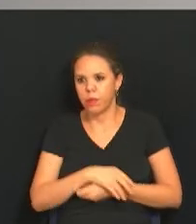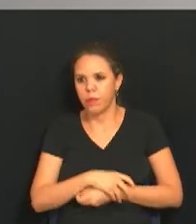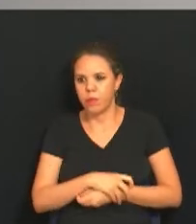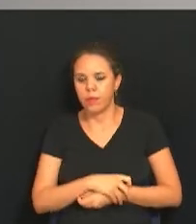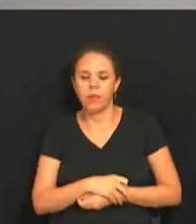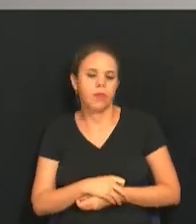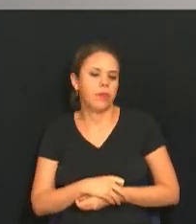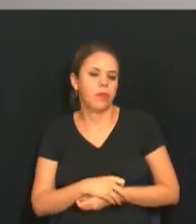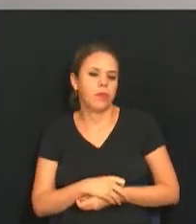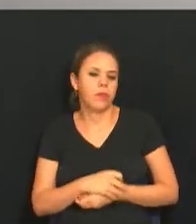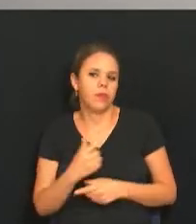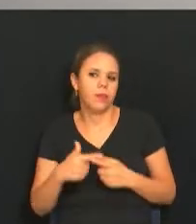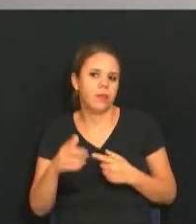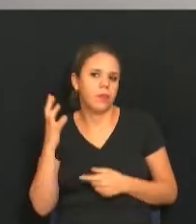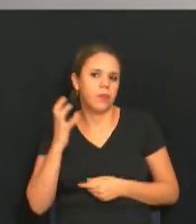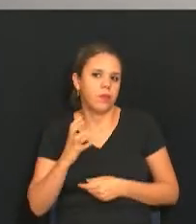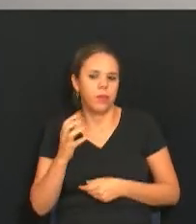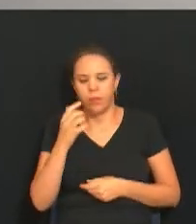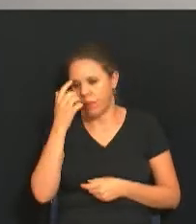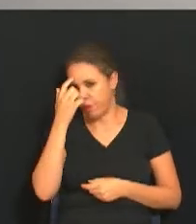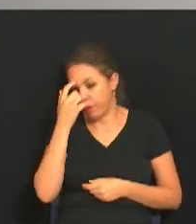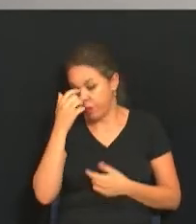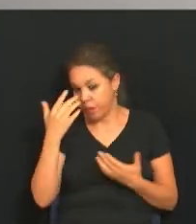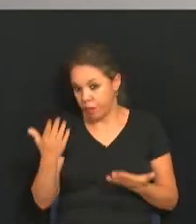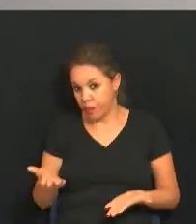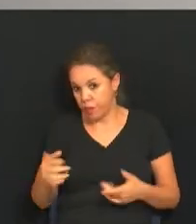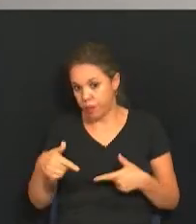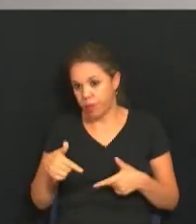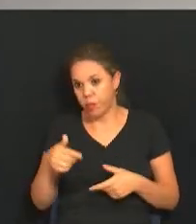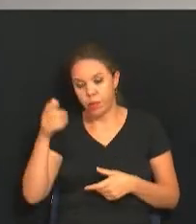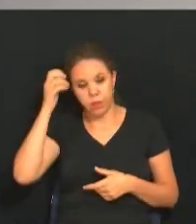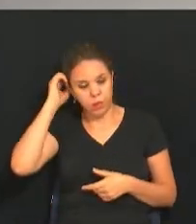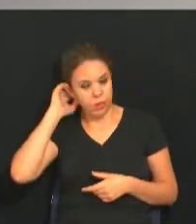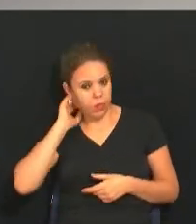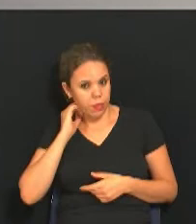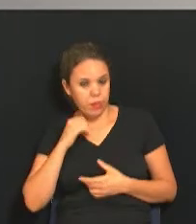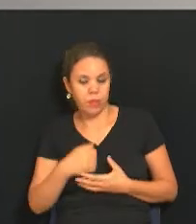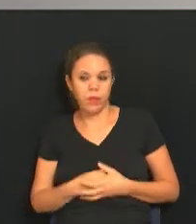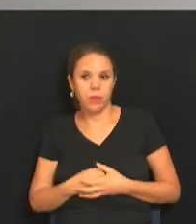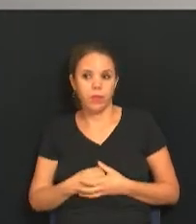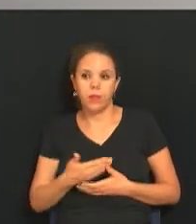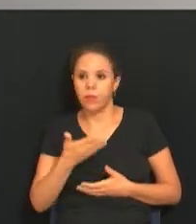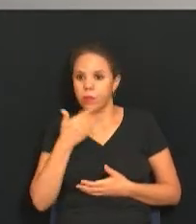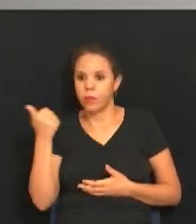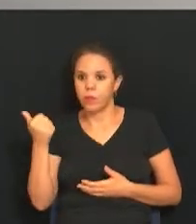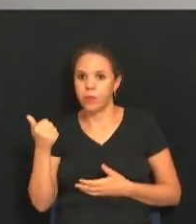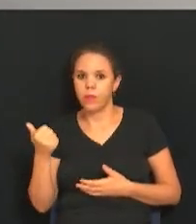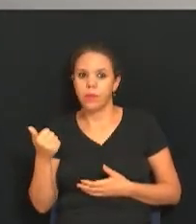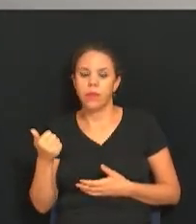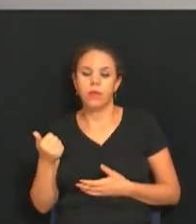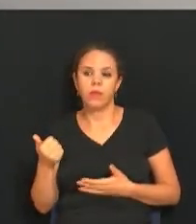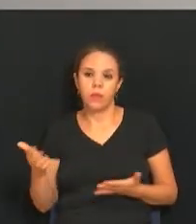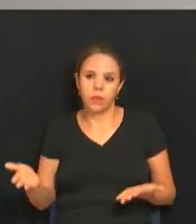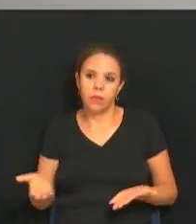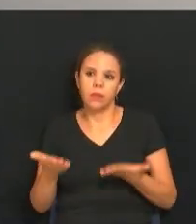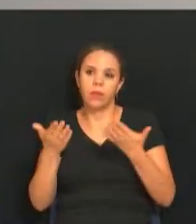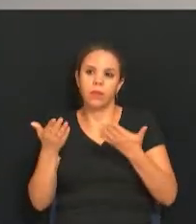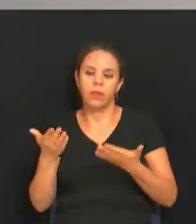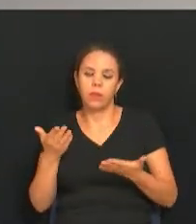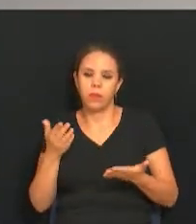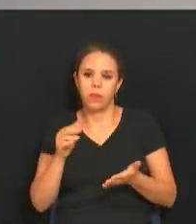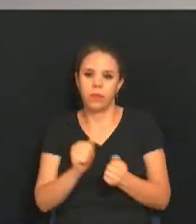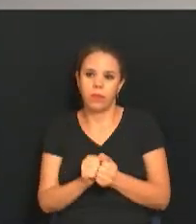um problema muito sério. Então, nós daremos o melhor das nossas energias para construir esse relatório junto